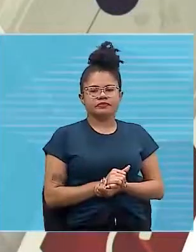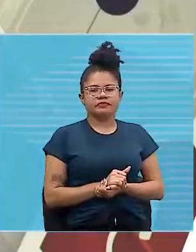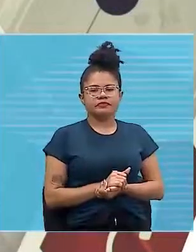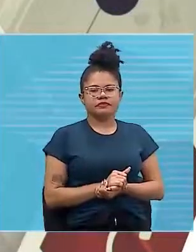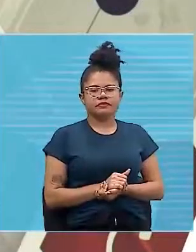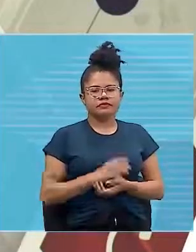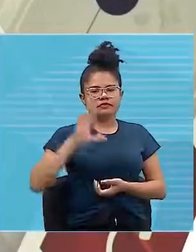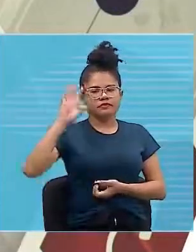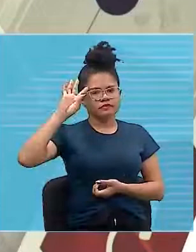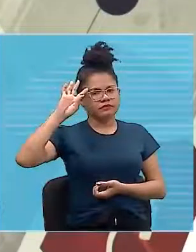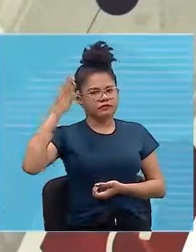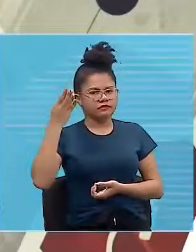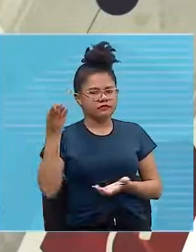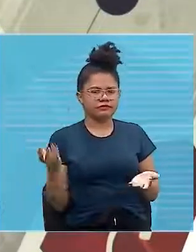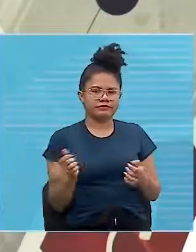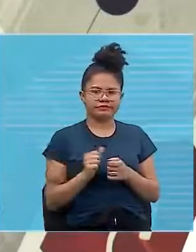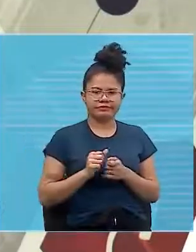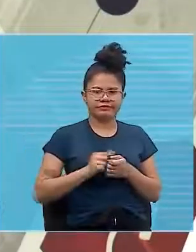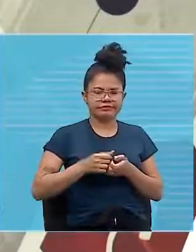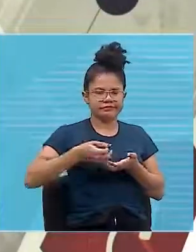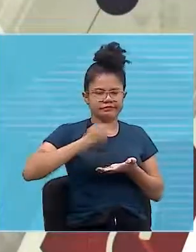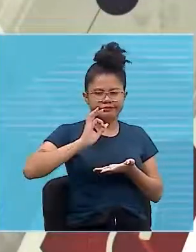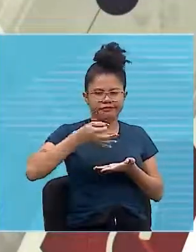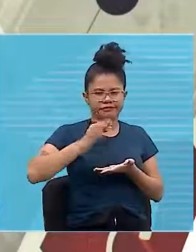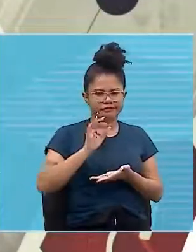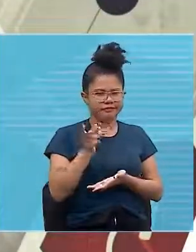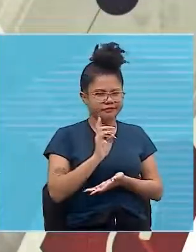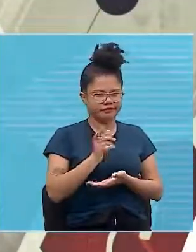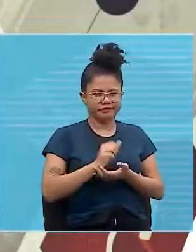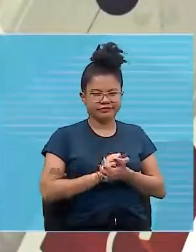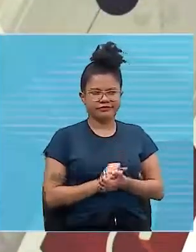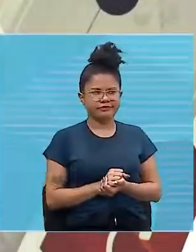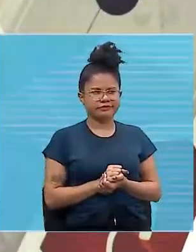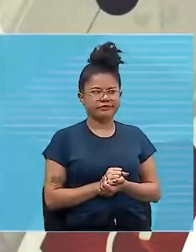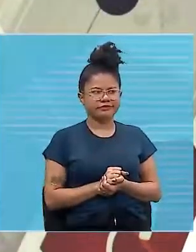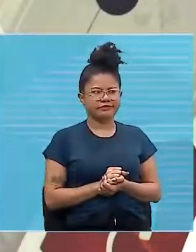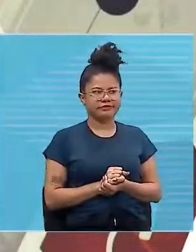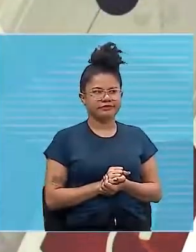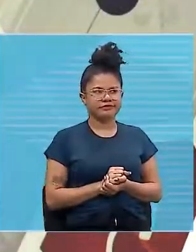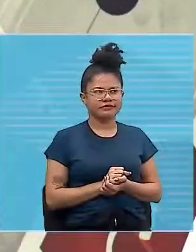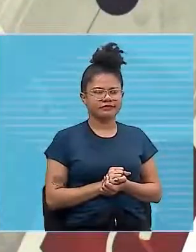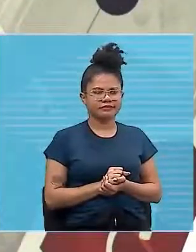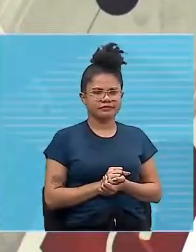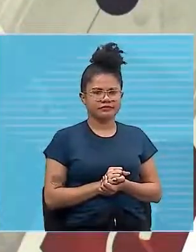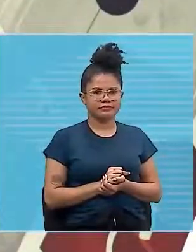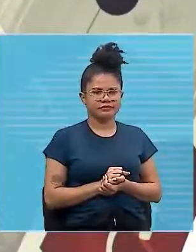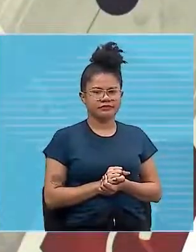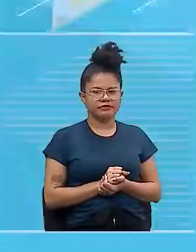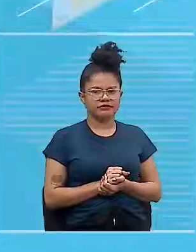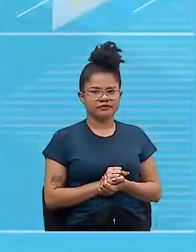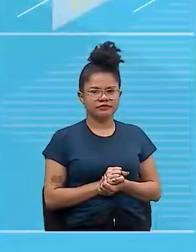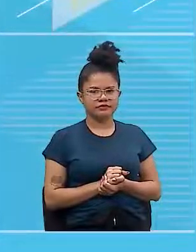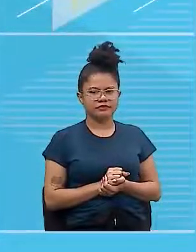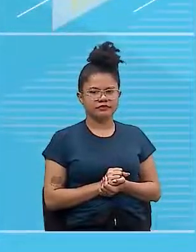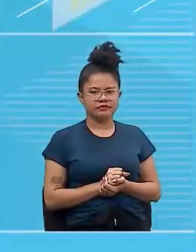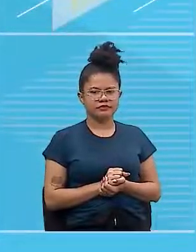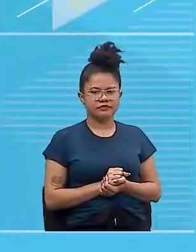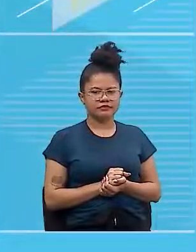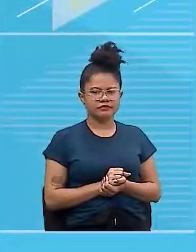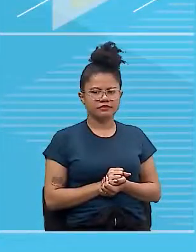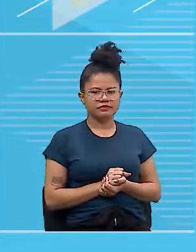e ela não vai passar café achar acordar de madrugada para passar não tem nem perigo bom